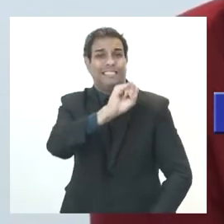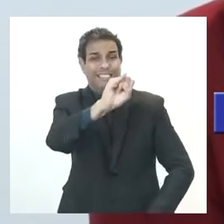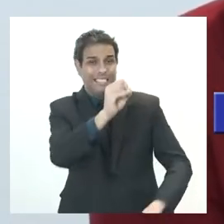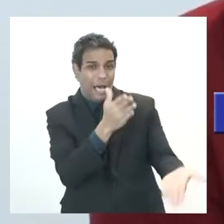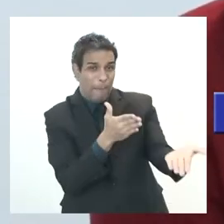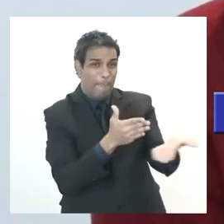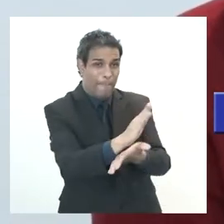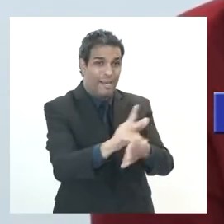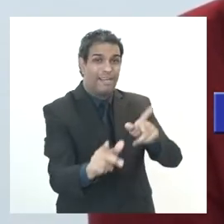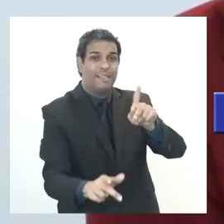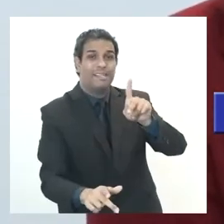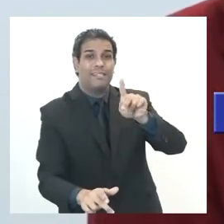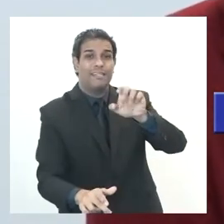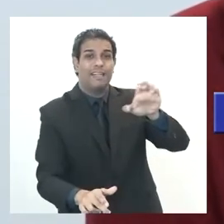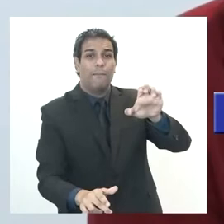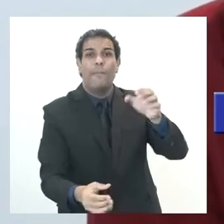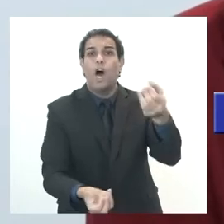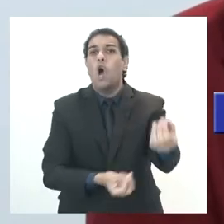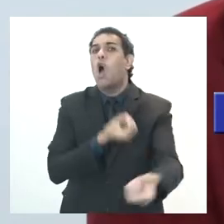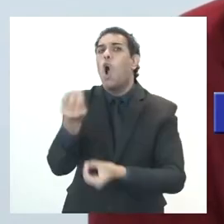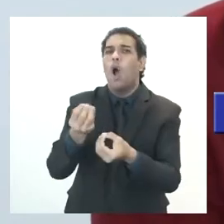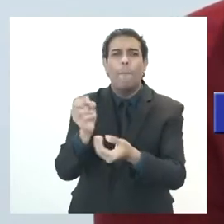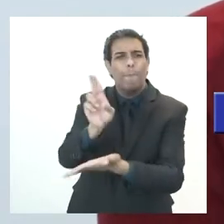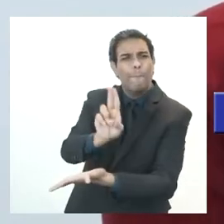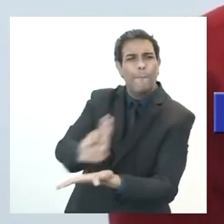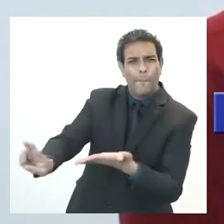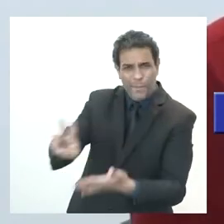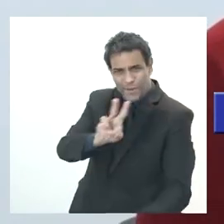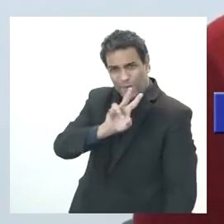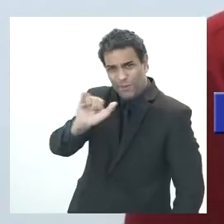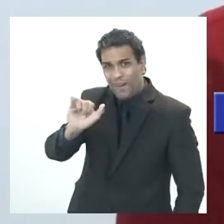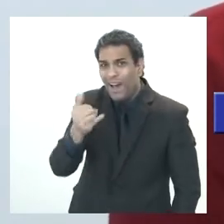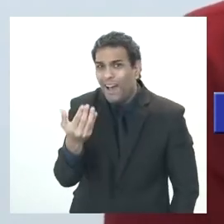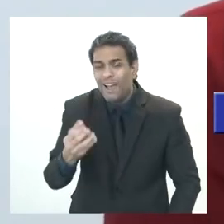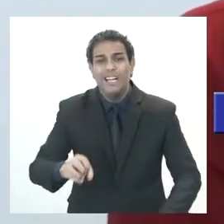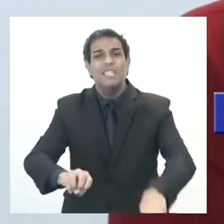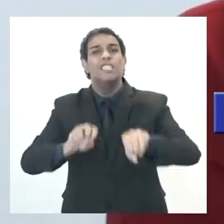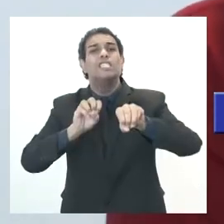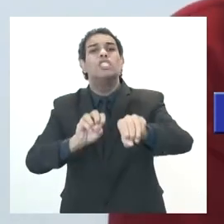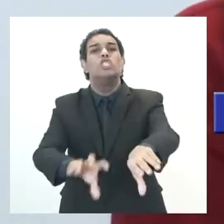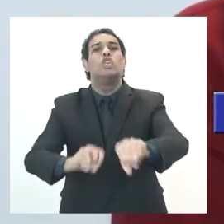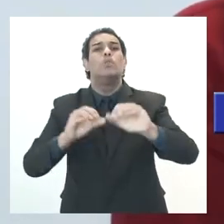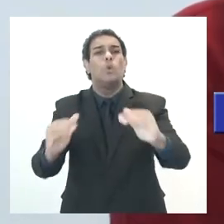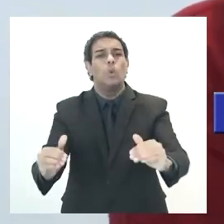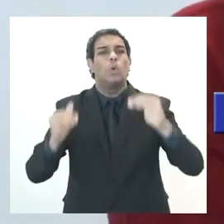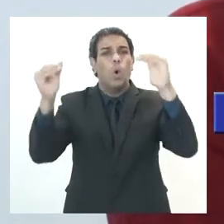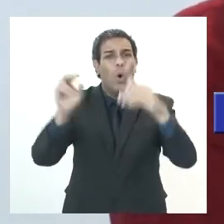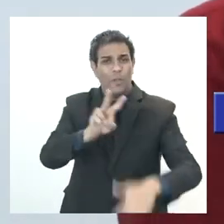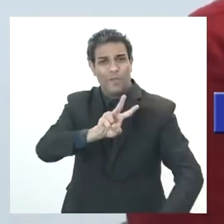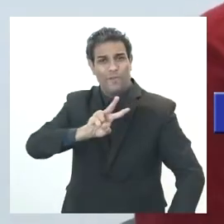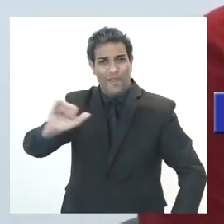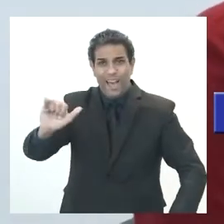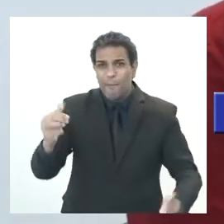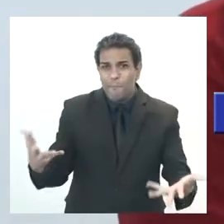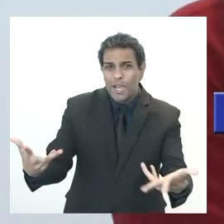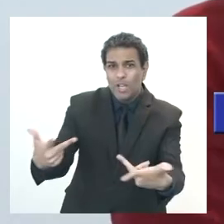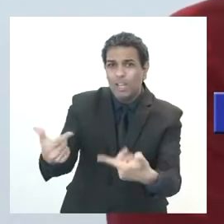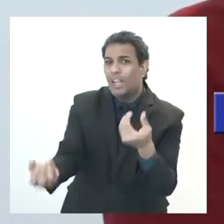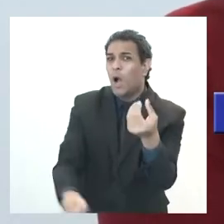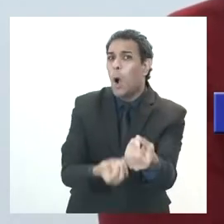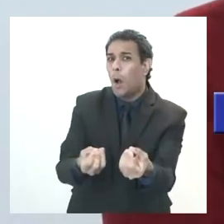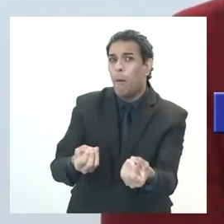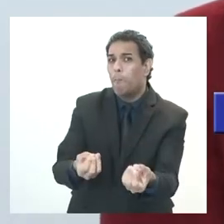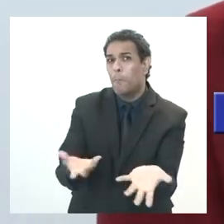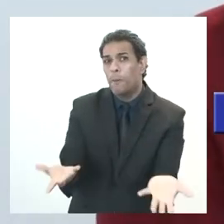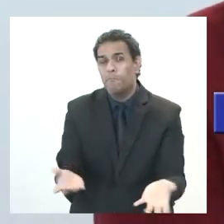administrativa né como que vai se dar inclusive o ensino né É já foi colocado